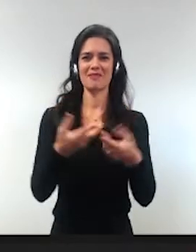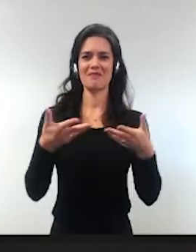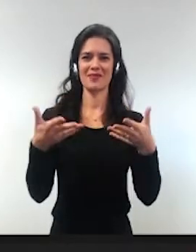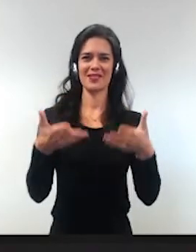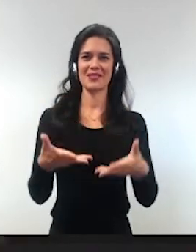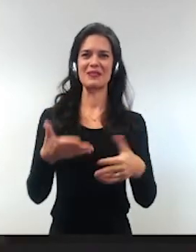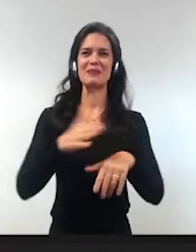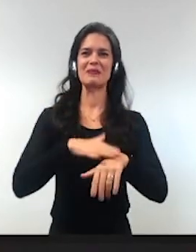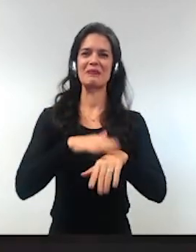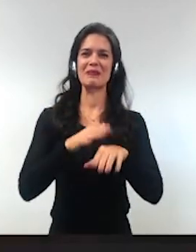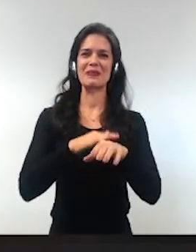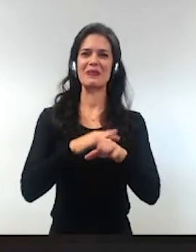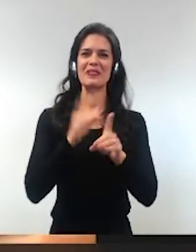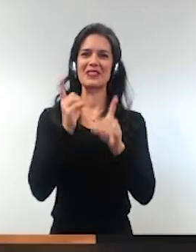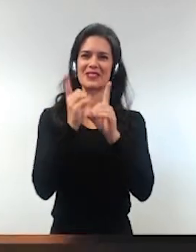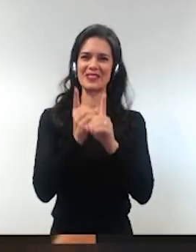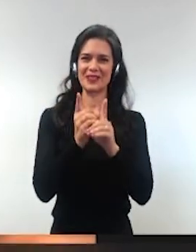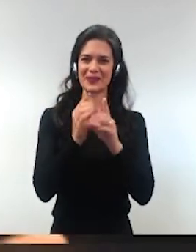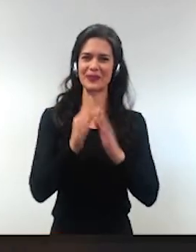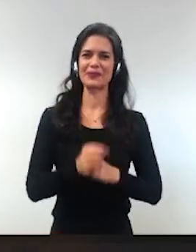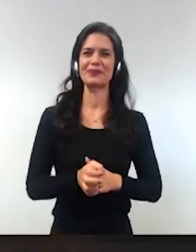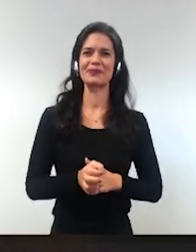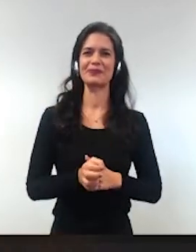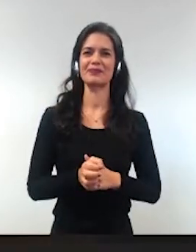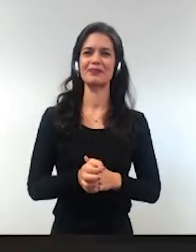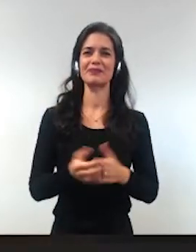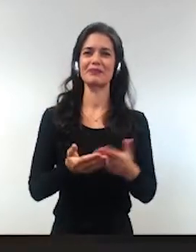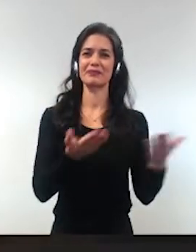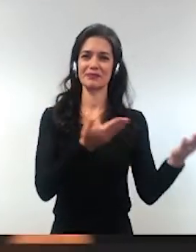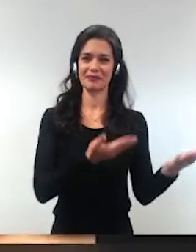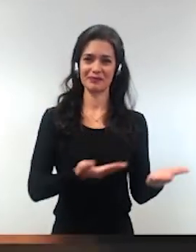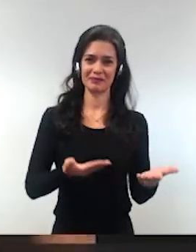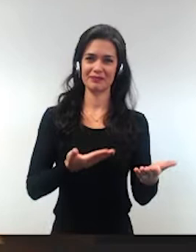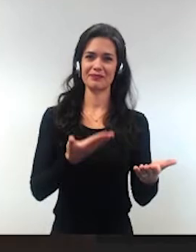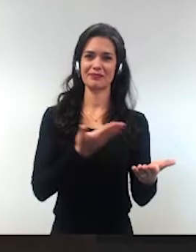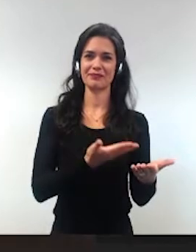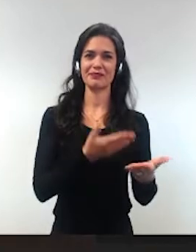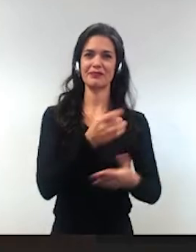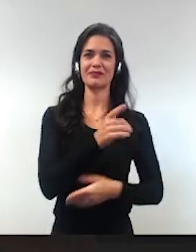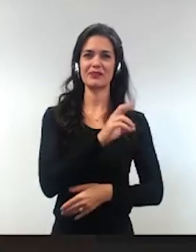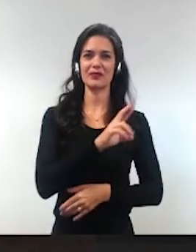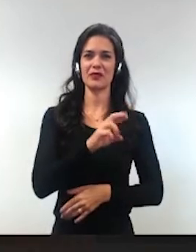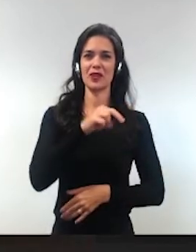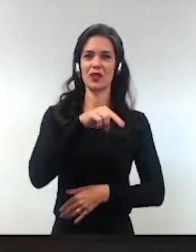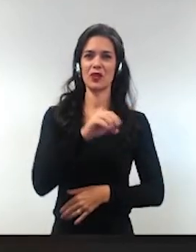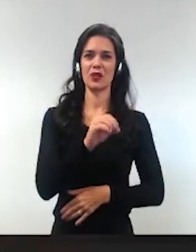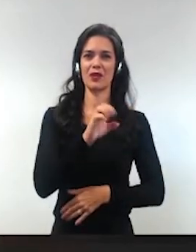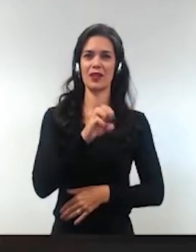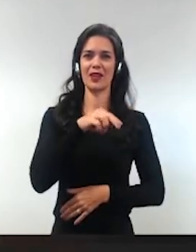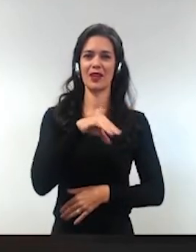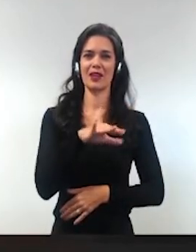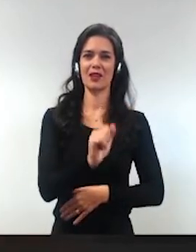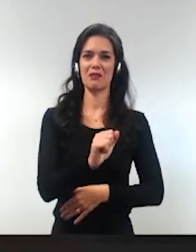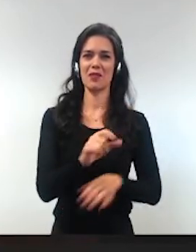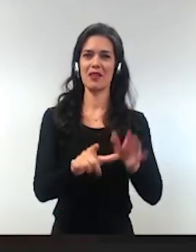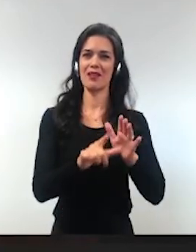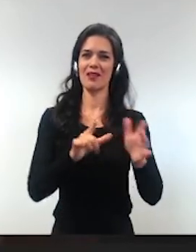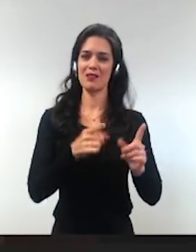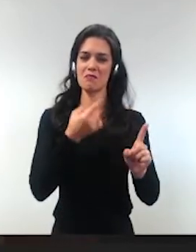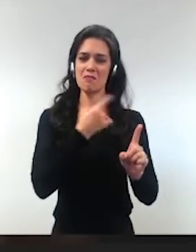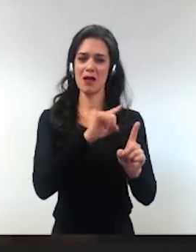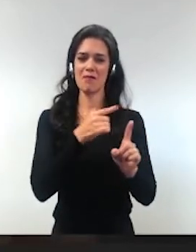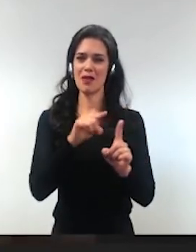desse encontro. E, para passar imediatamente a palavra para a doutora Noêmia Porto, eu queria deixar uma provocação não só para